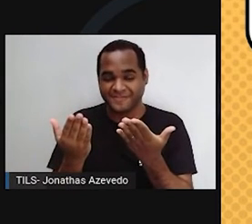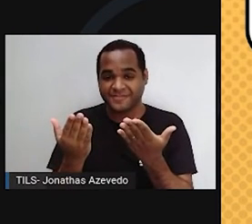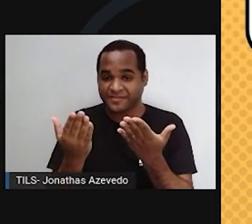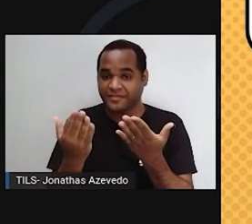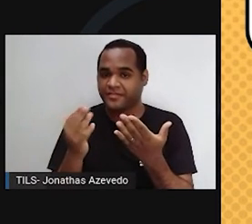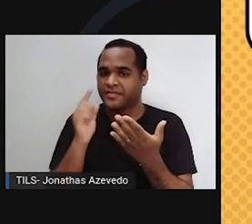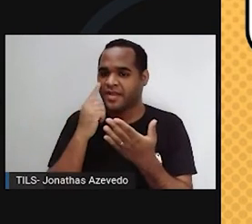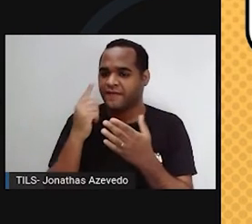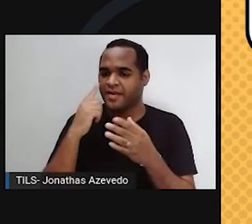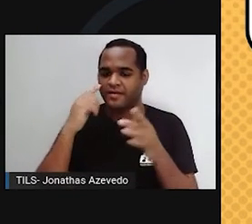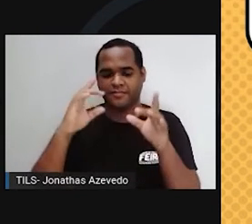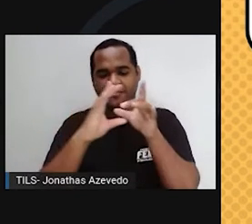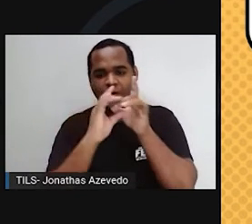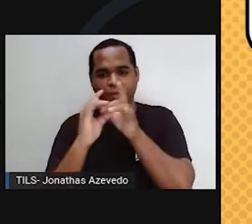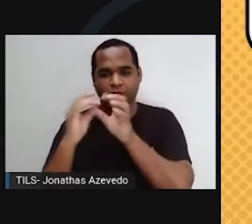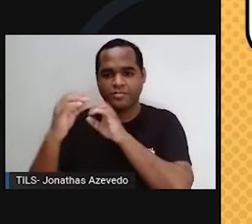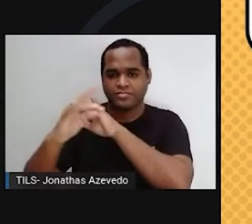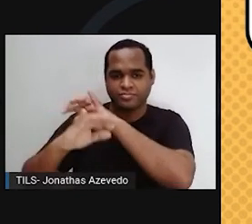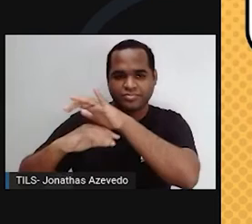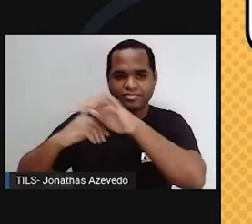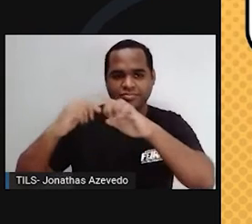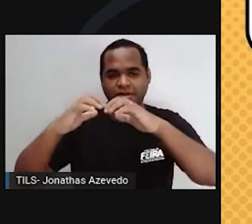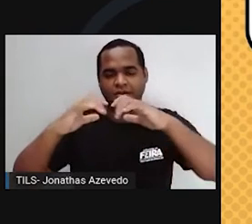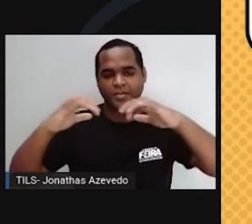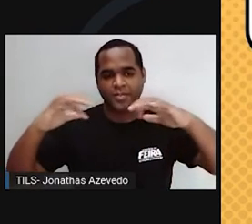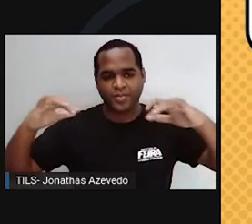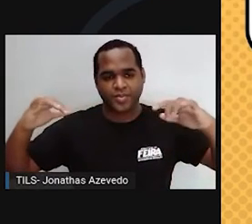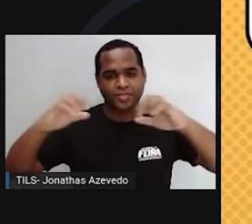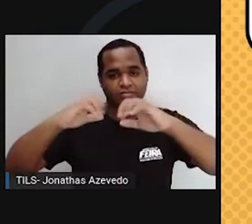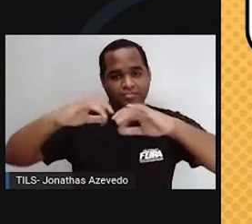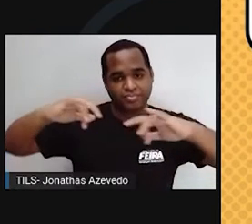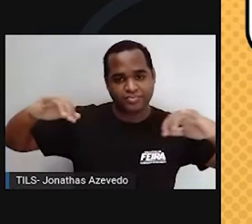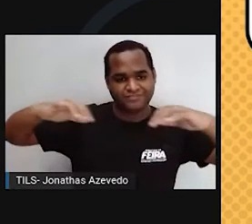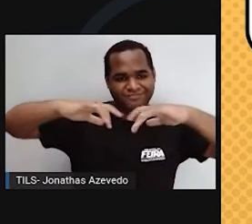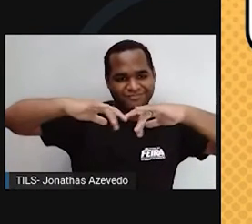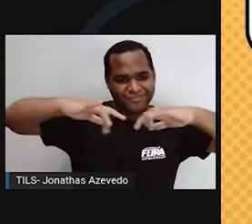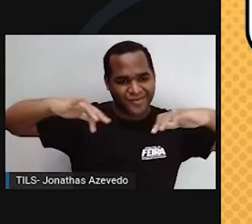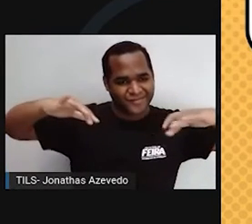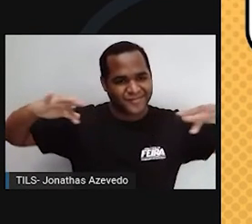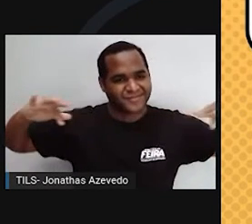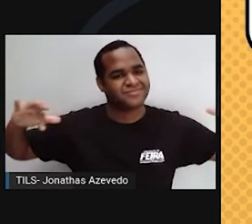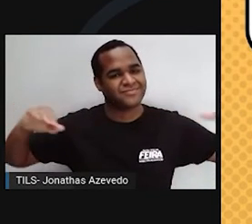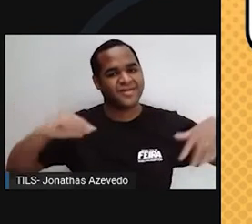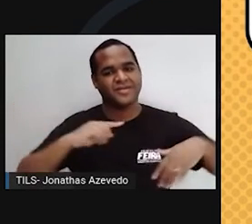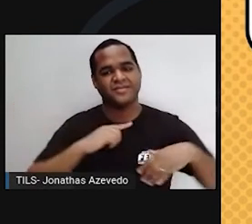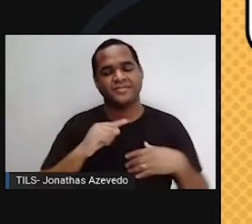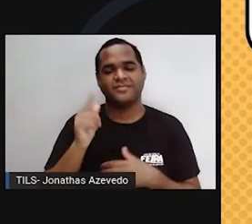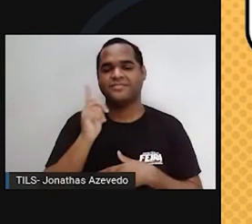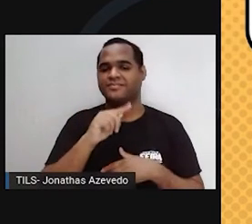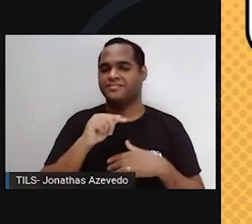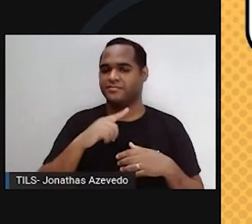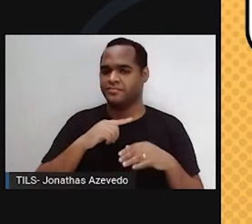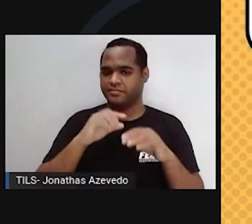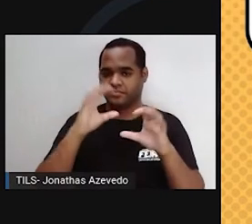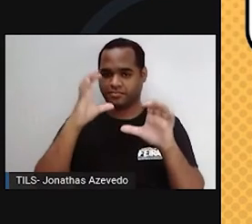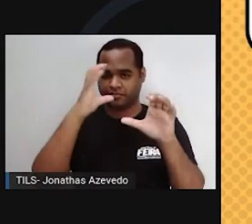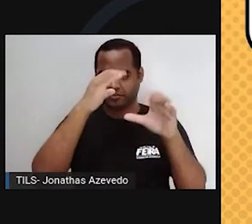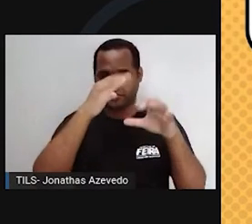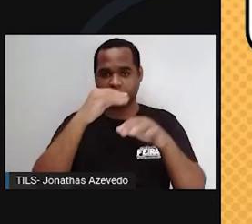as galáxias estão se afastando e o universo se expandindo. Foi colocado em órbita